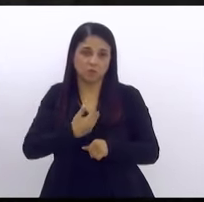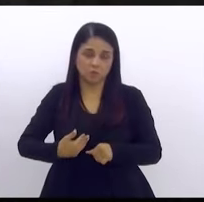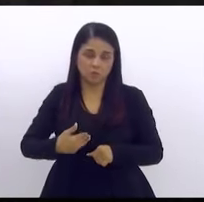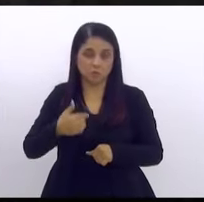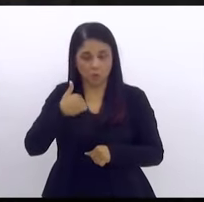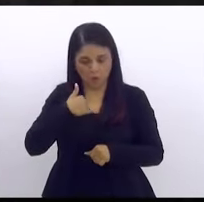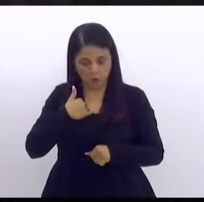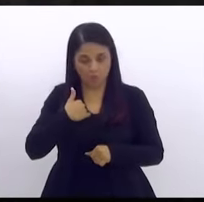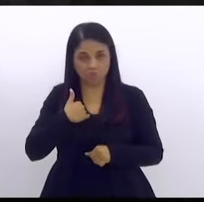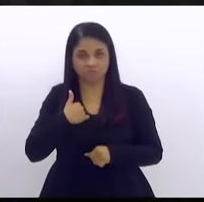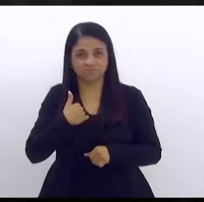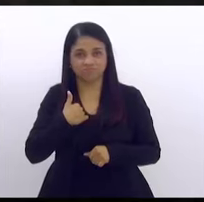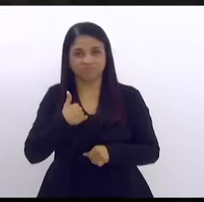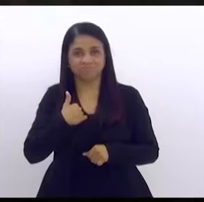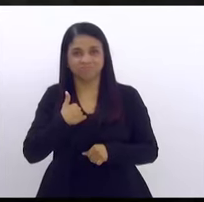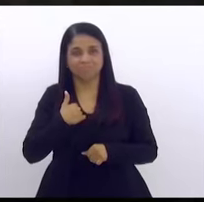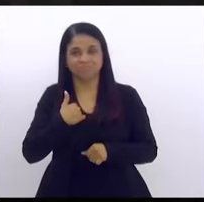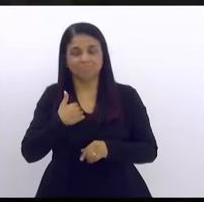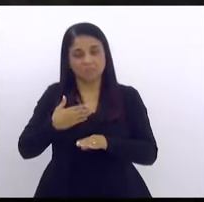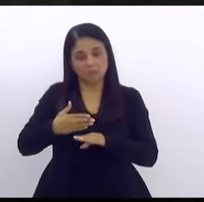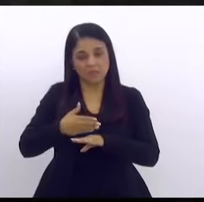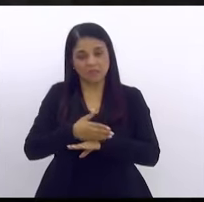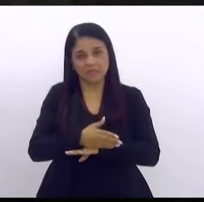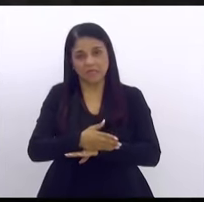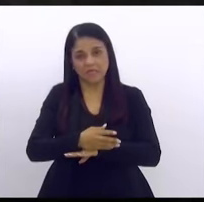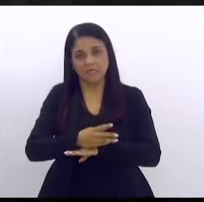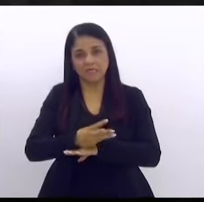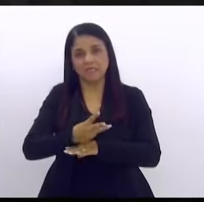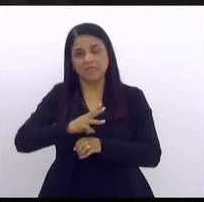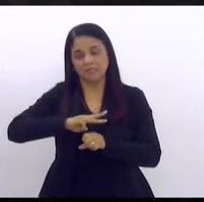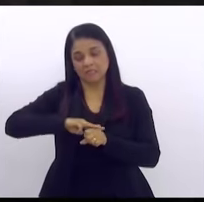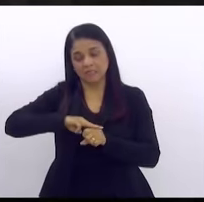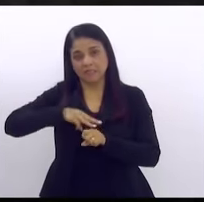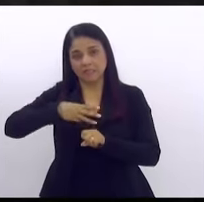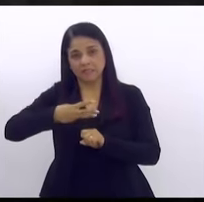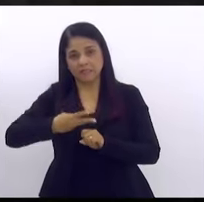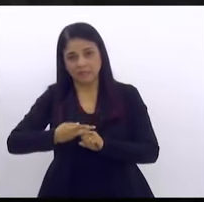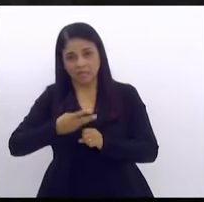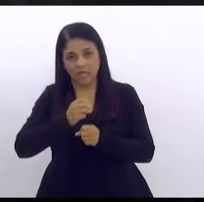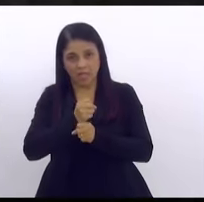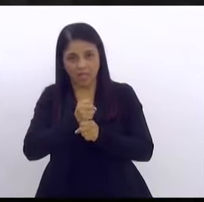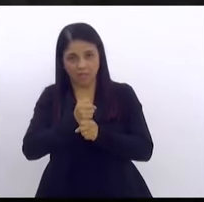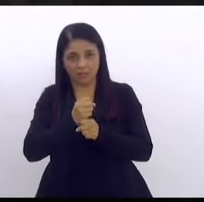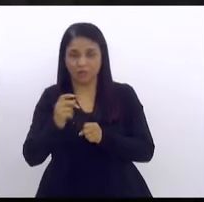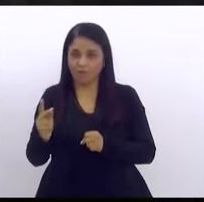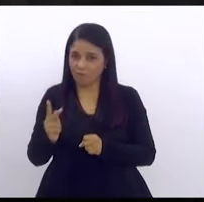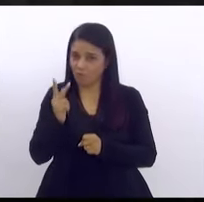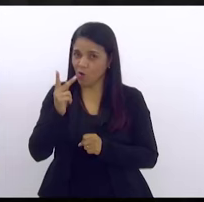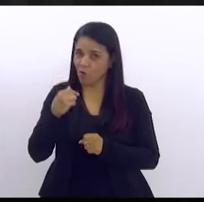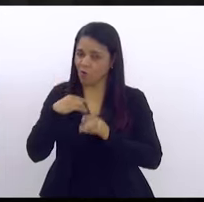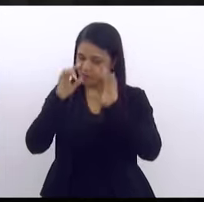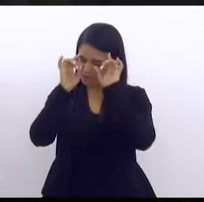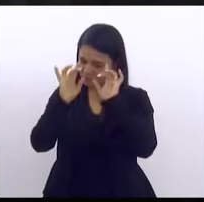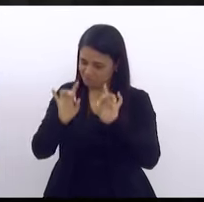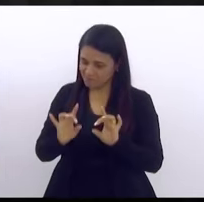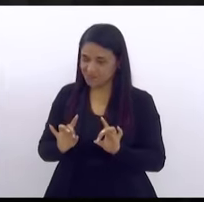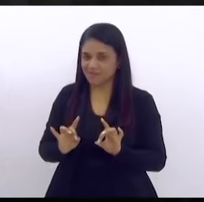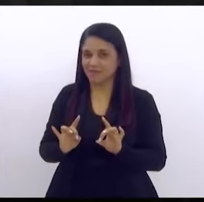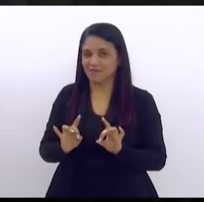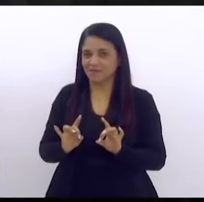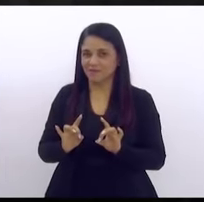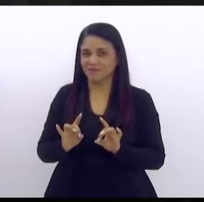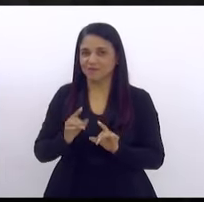funcionário público, que eu acho que quem tem triênio ou quinquênio, tem um valor específico